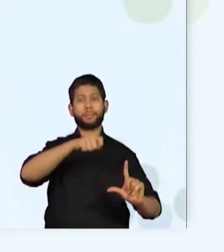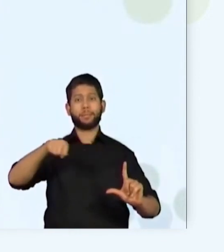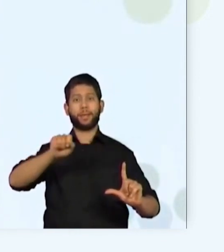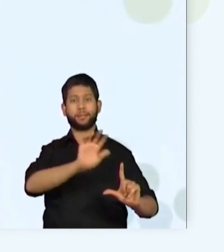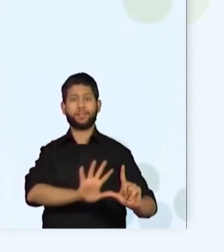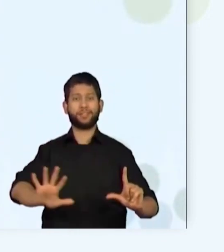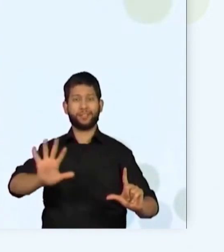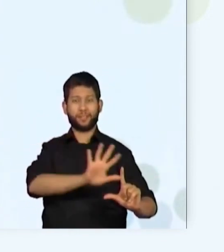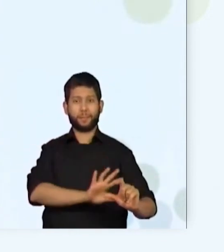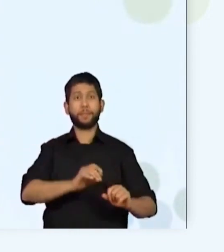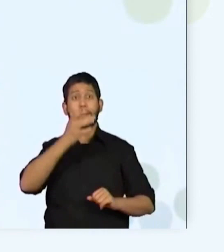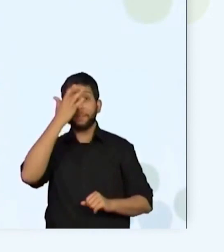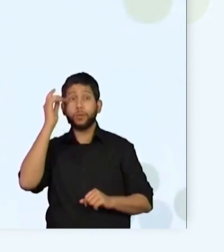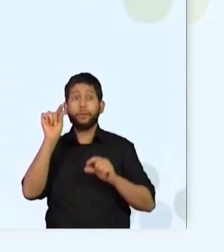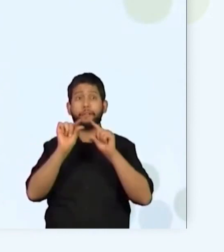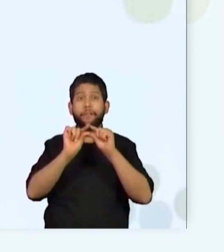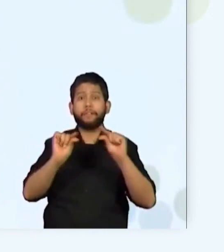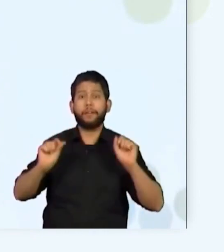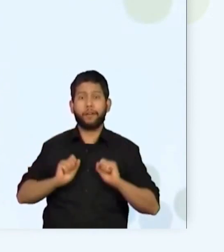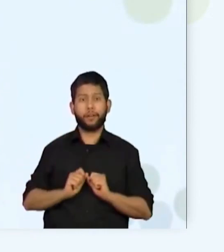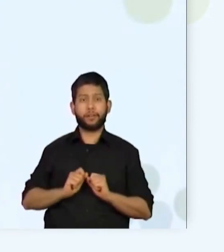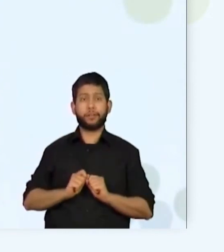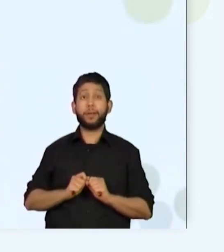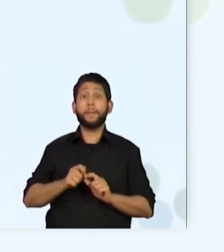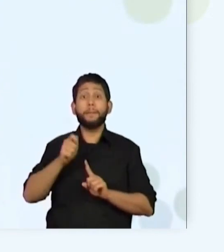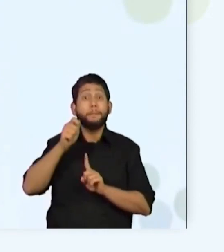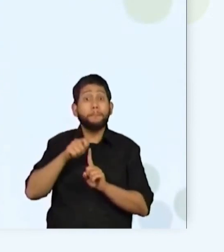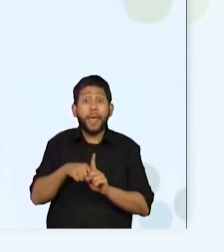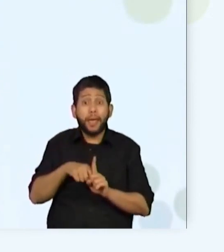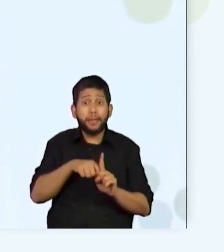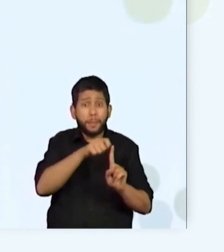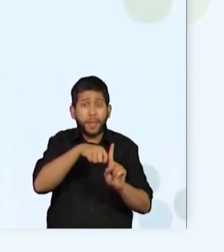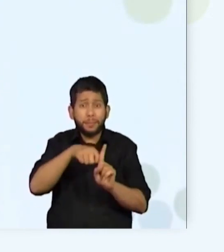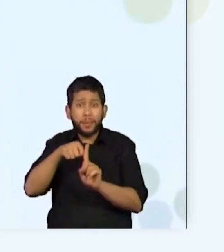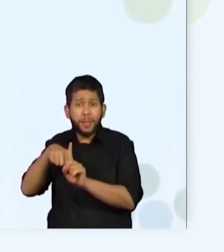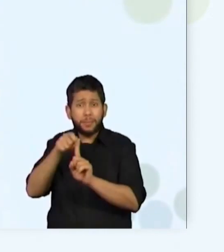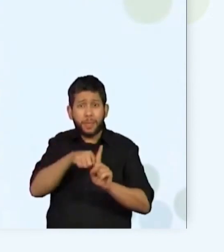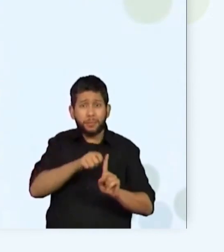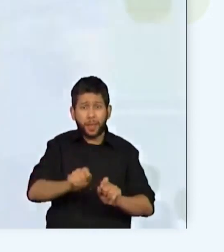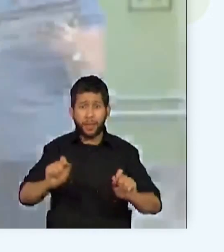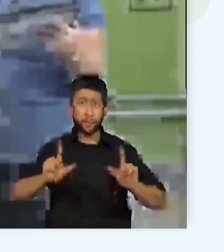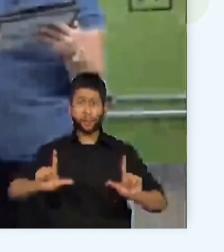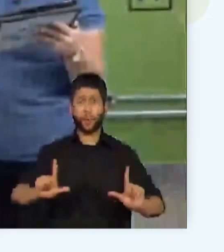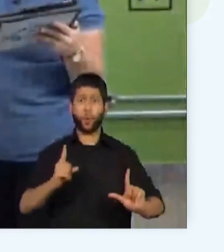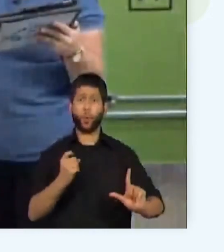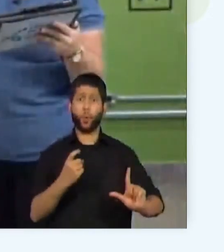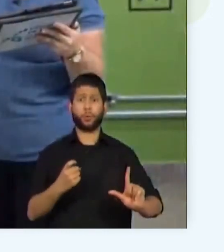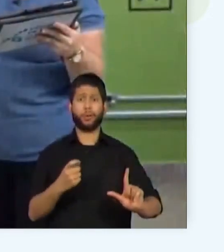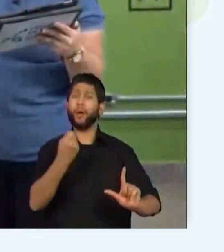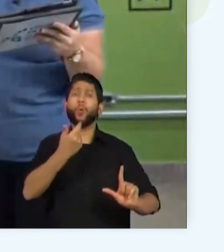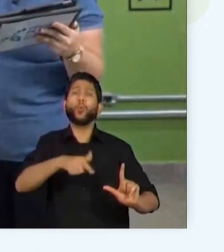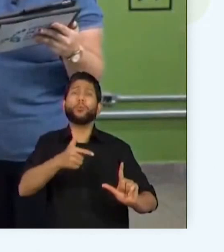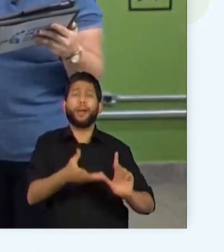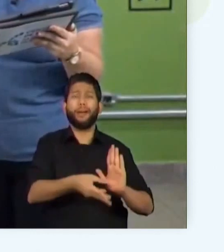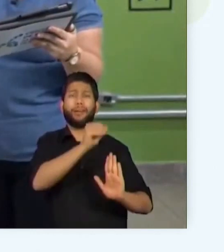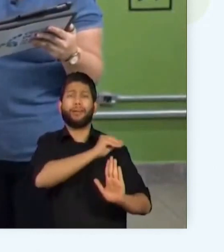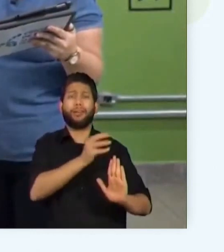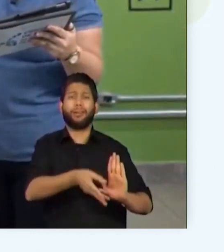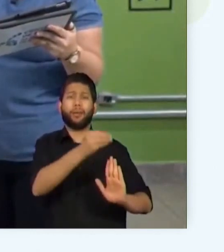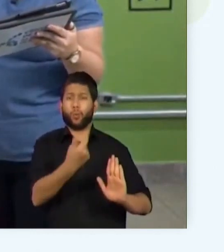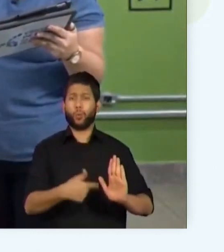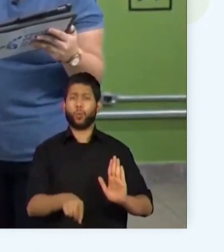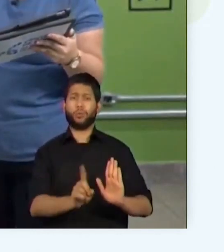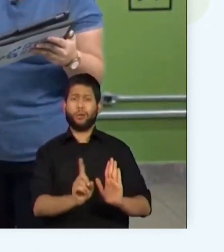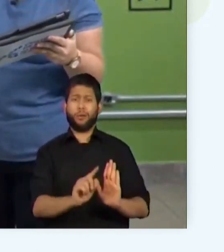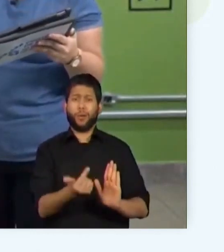você pode colocar os meses todos juntos, tá? É aquela folha única, se você quiser fazer, colocar num lugar só sem precisar ficar mudando mês